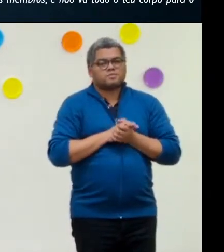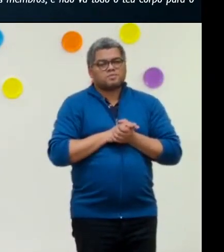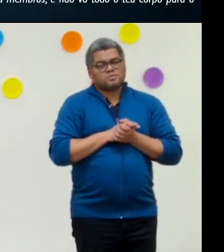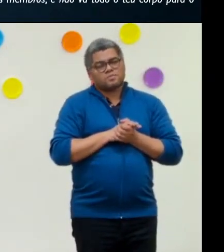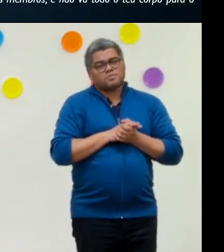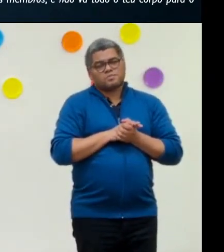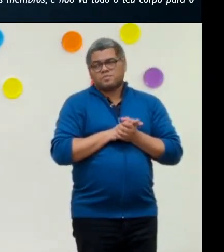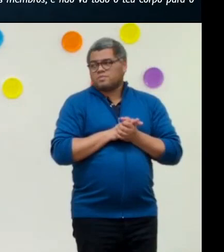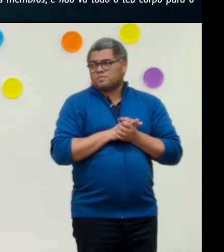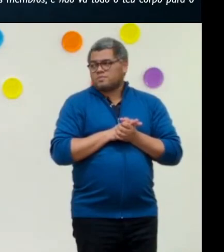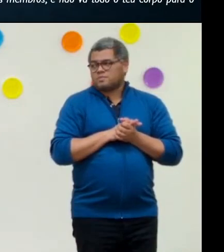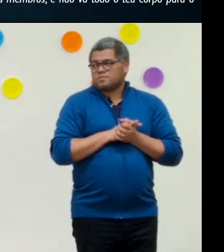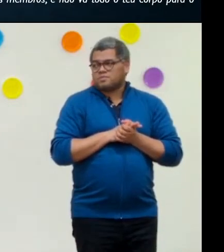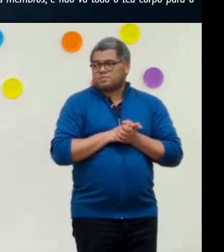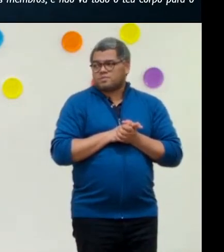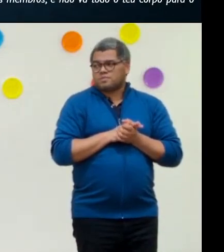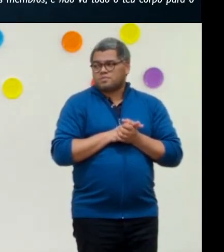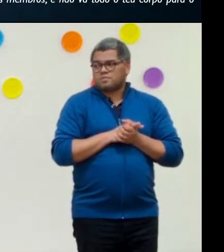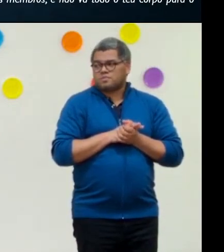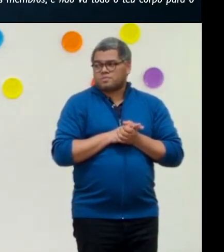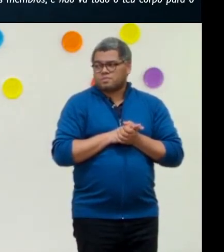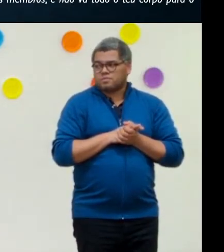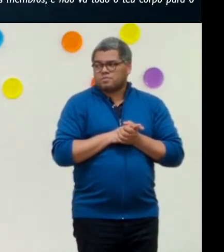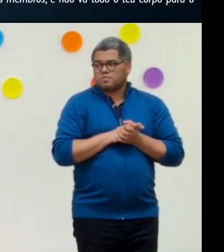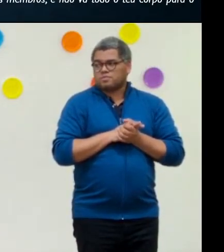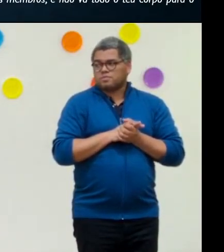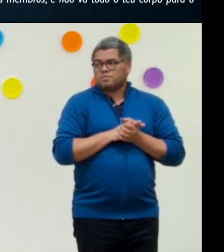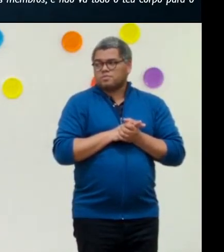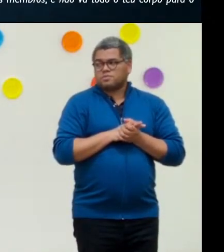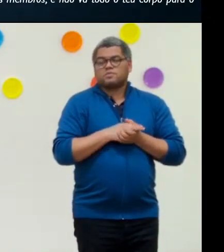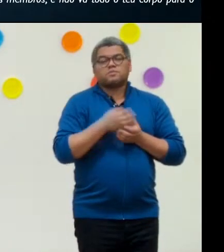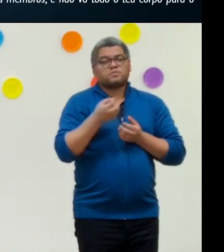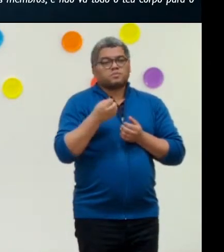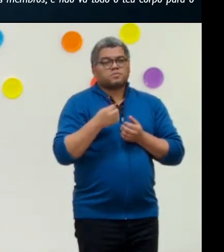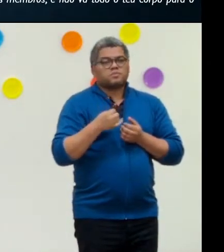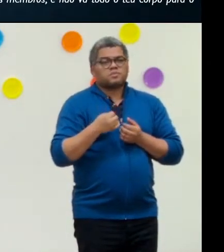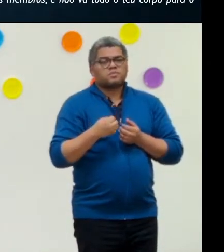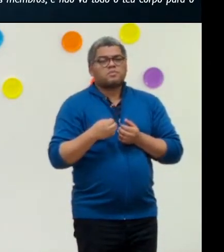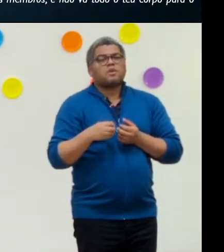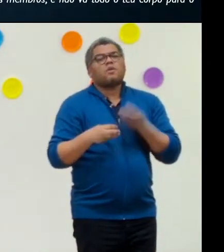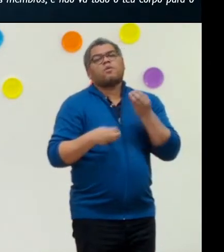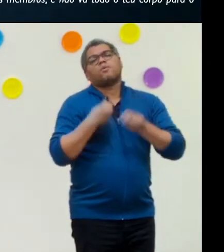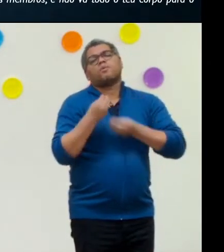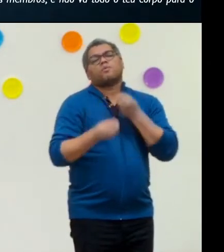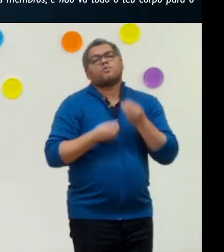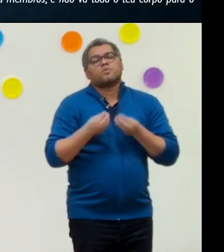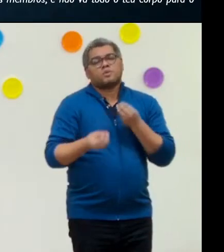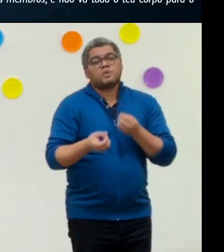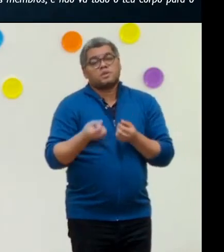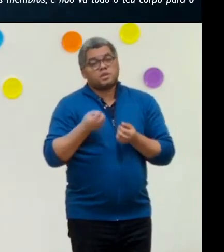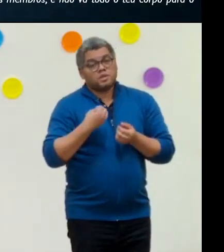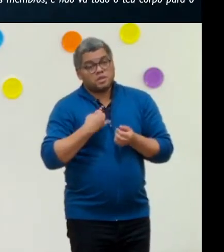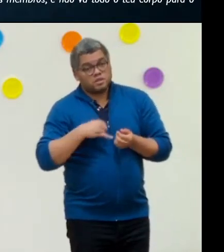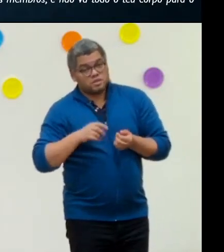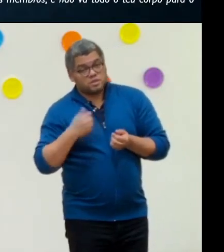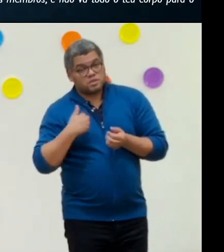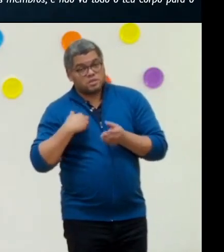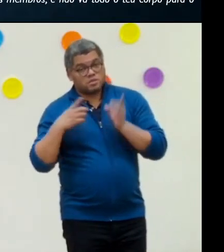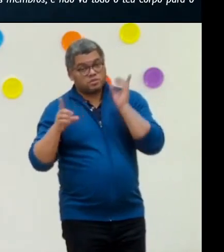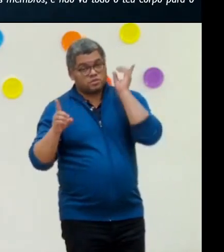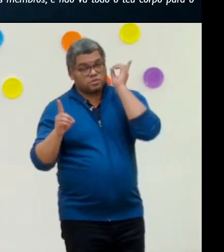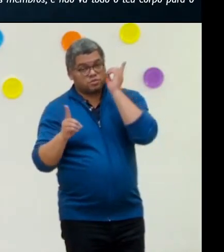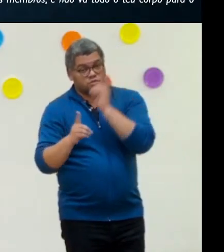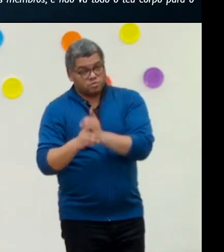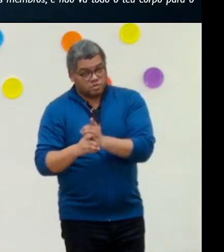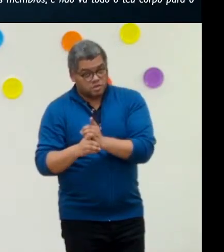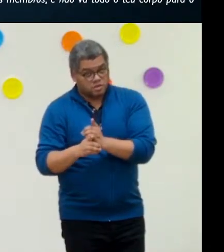E se você já caiu nesse pecado, tanto interno como externo, como é que age? E se eu descobrir que meu cônjuge